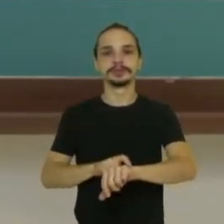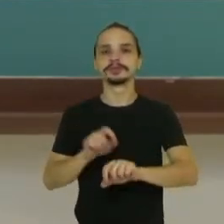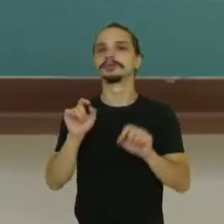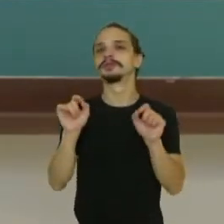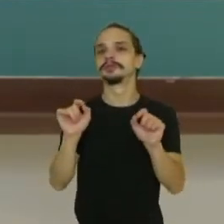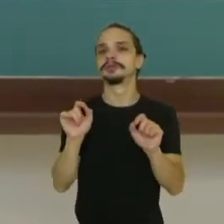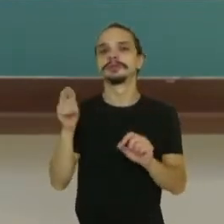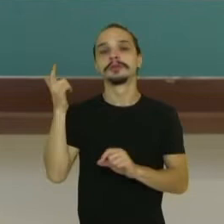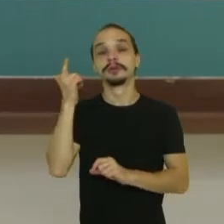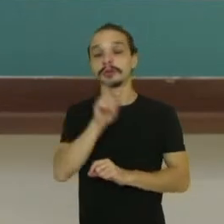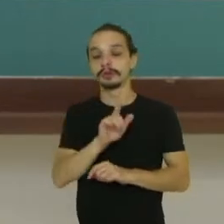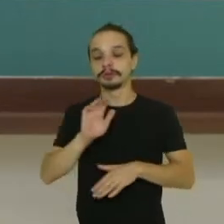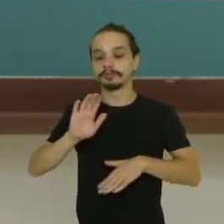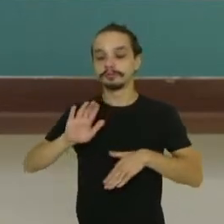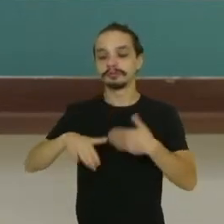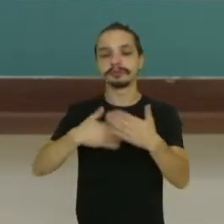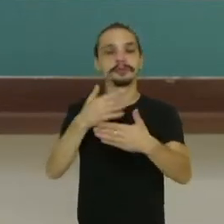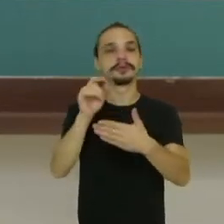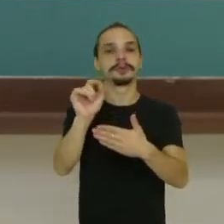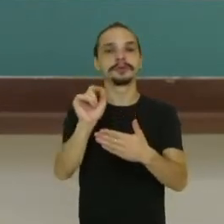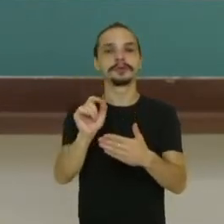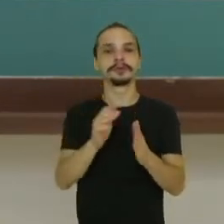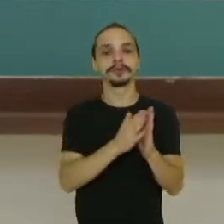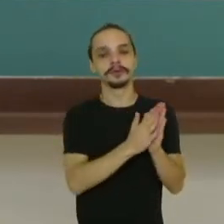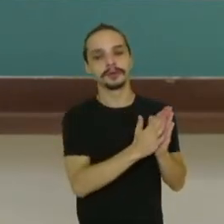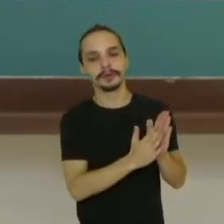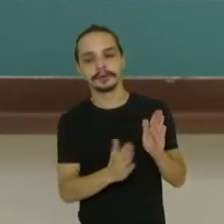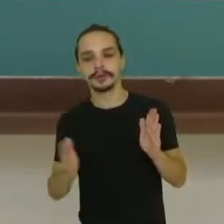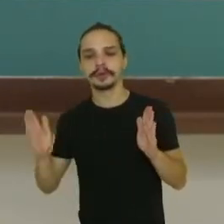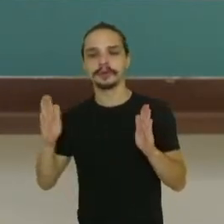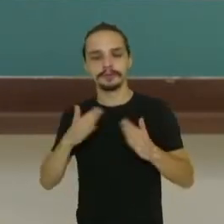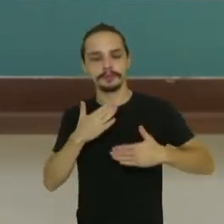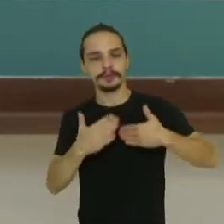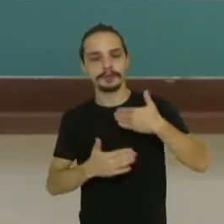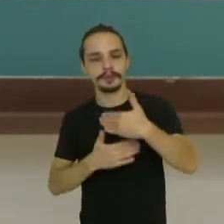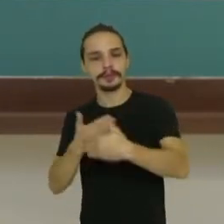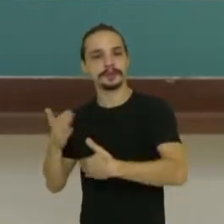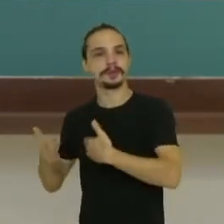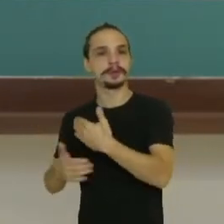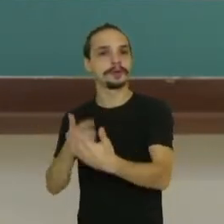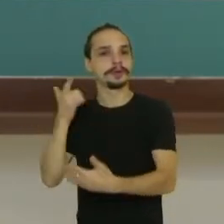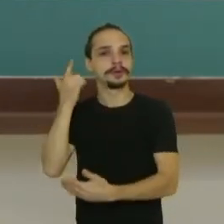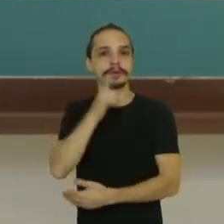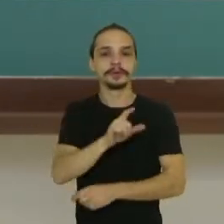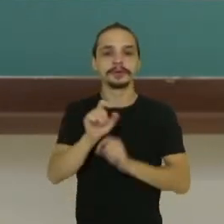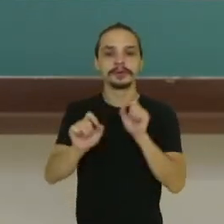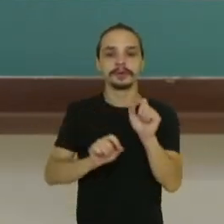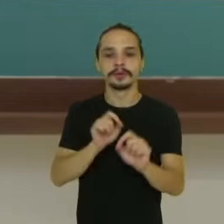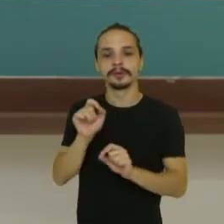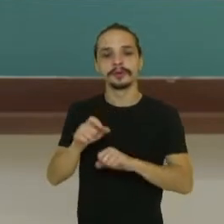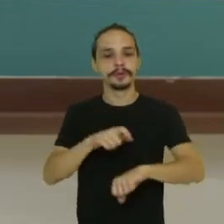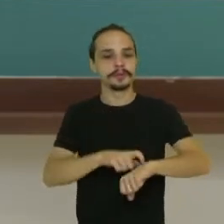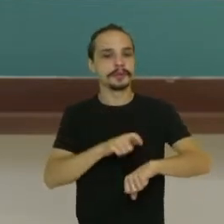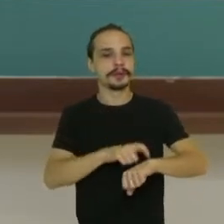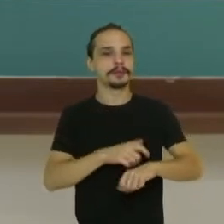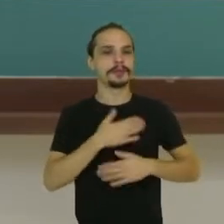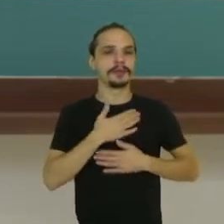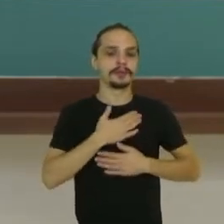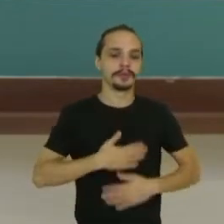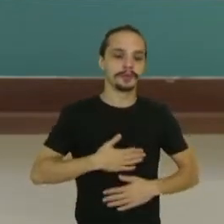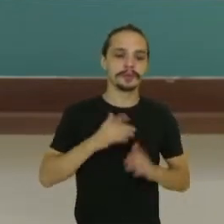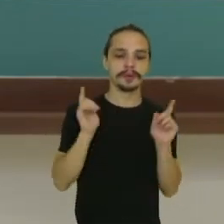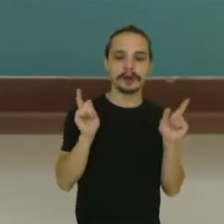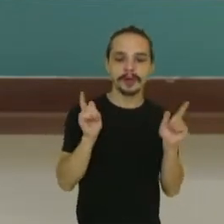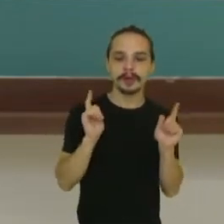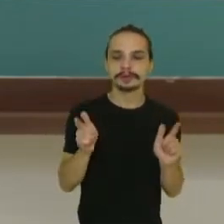para que a gente consiga né durante todo esse processo ter aí as nossas os nossos momentos de lazer os